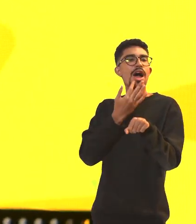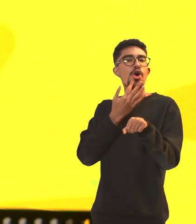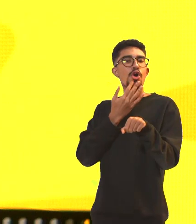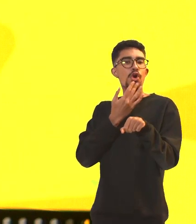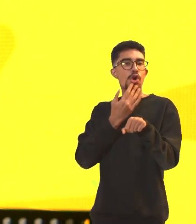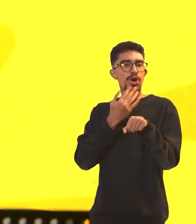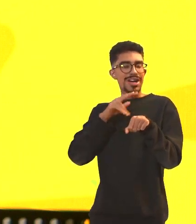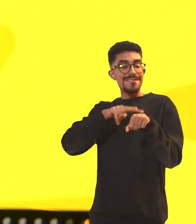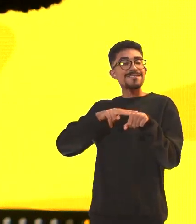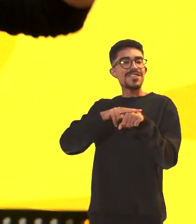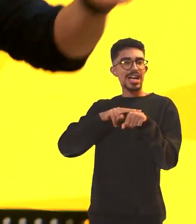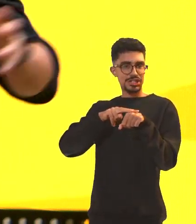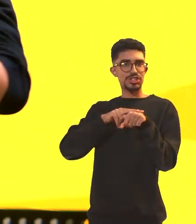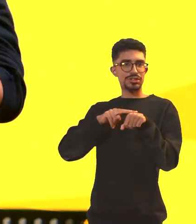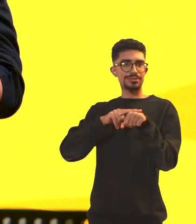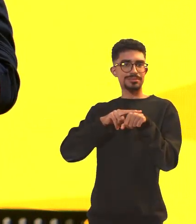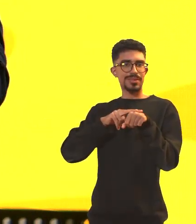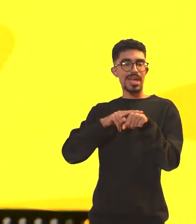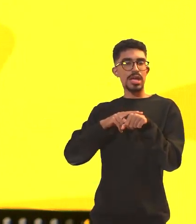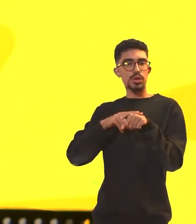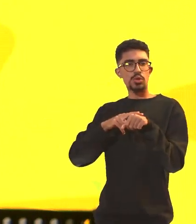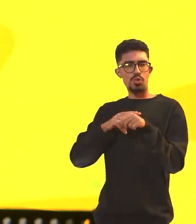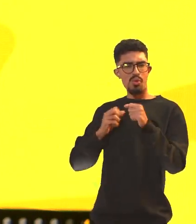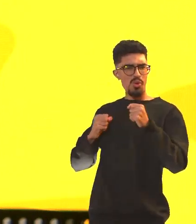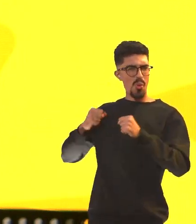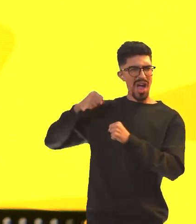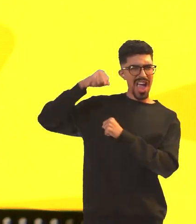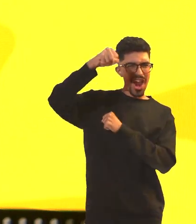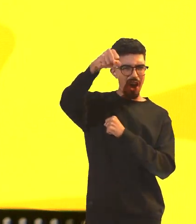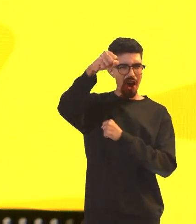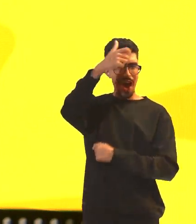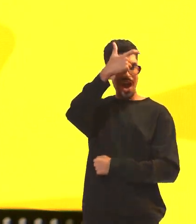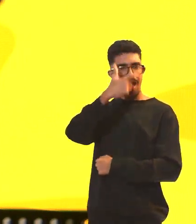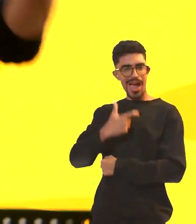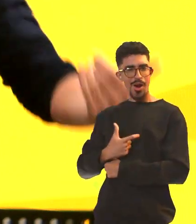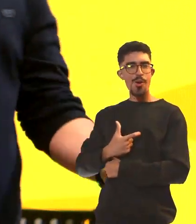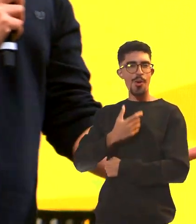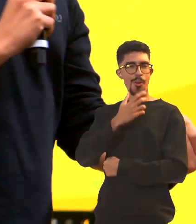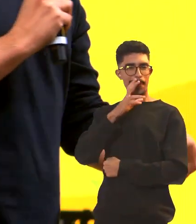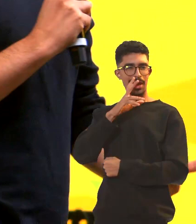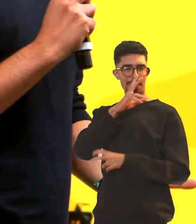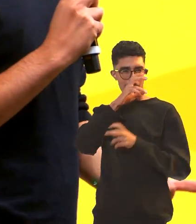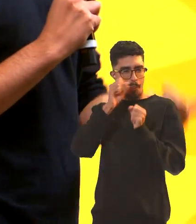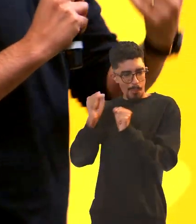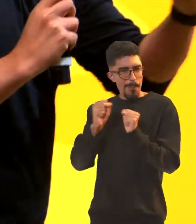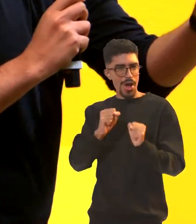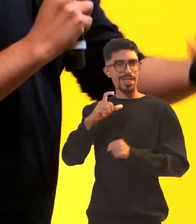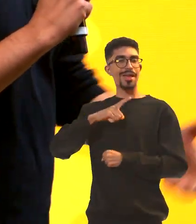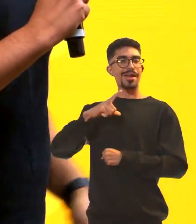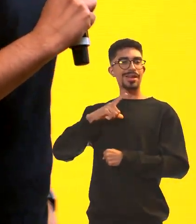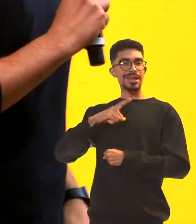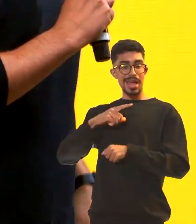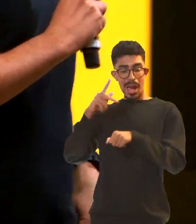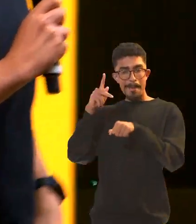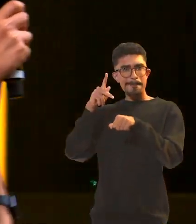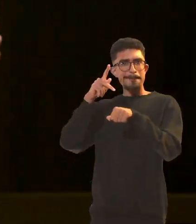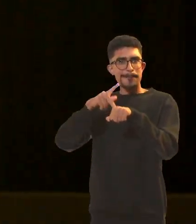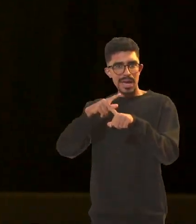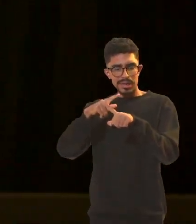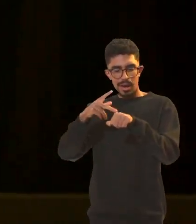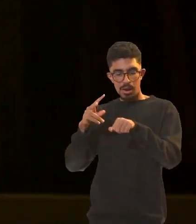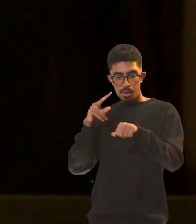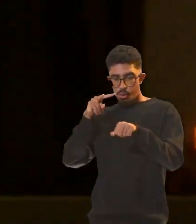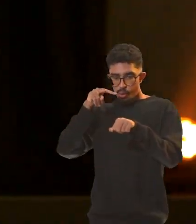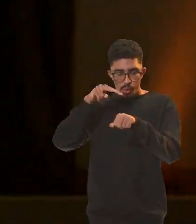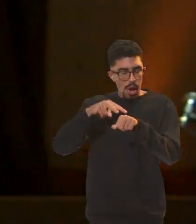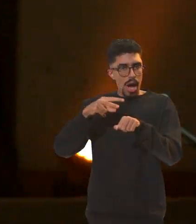poder, que deixa o super-homem fraco. E esse autor usa esse nome então para dizer que o pecado, ele faz isso na vida de um